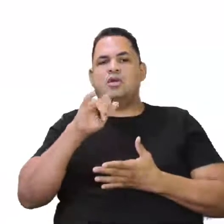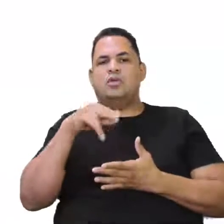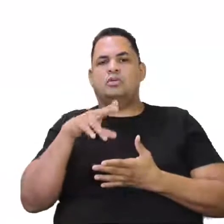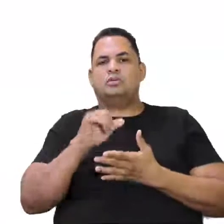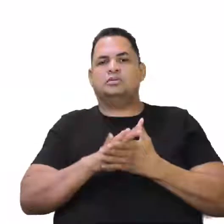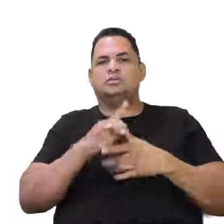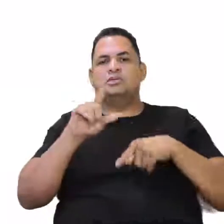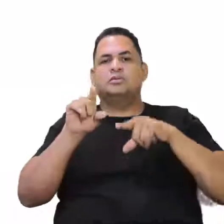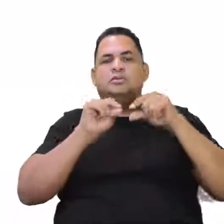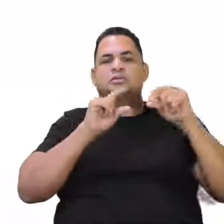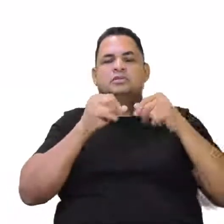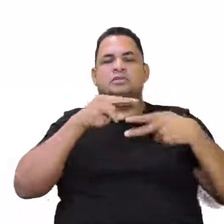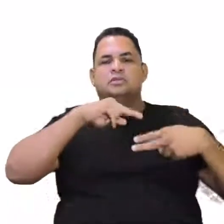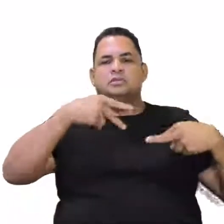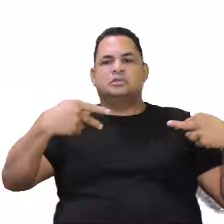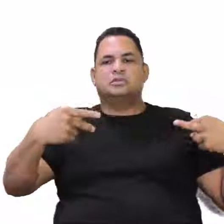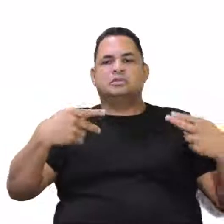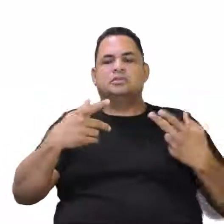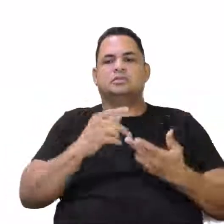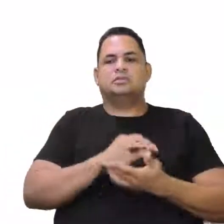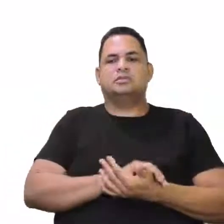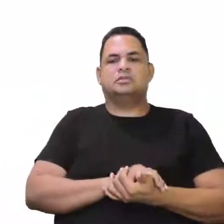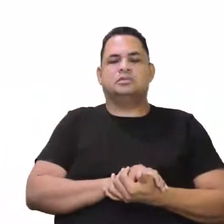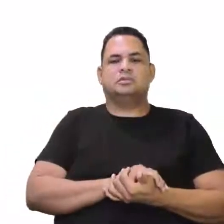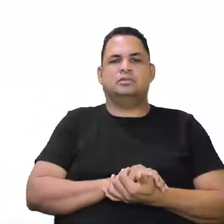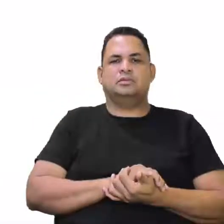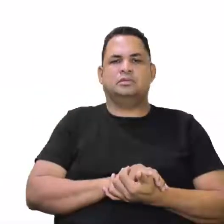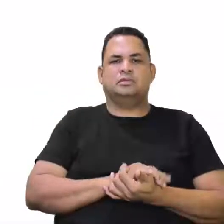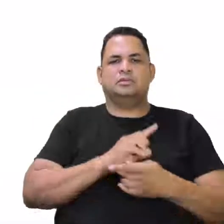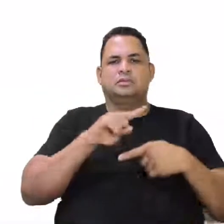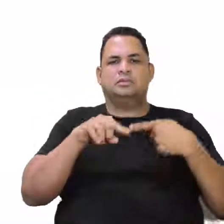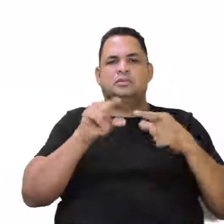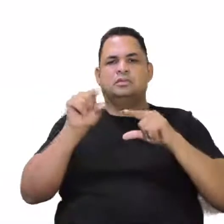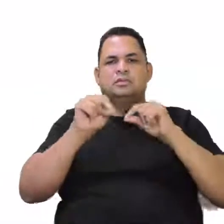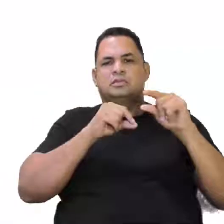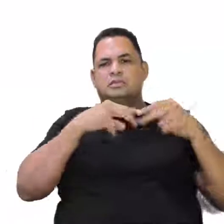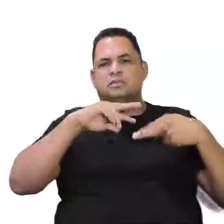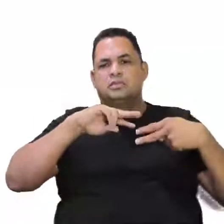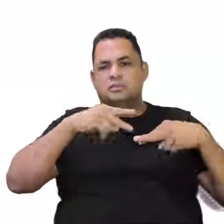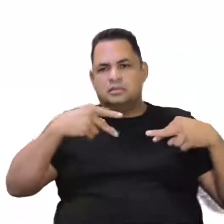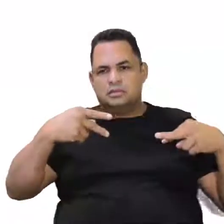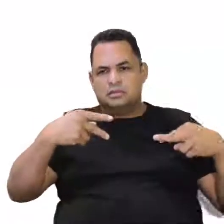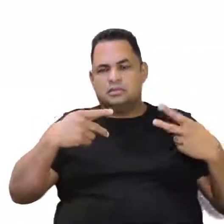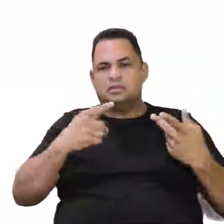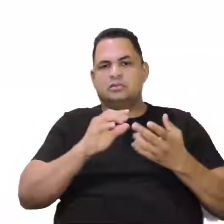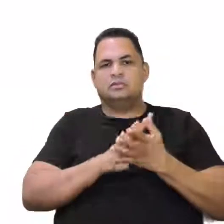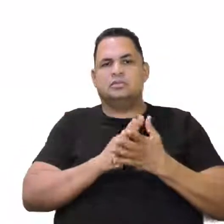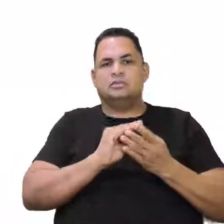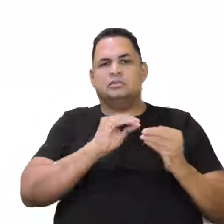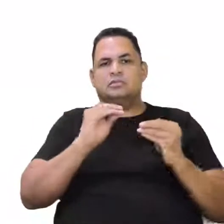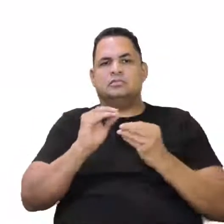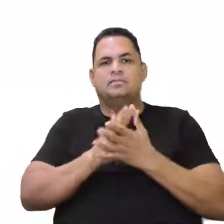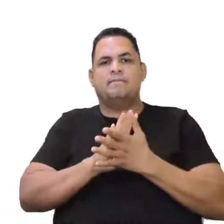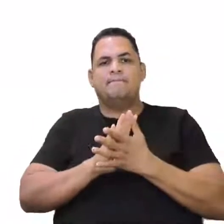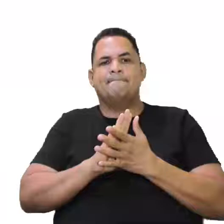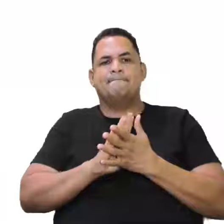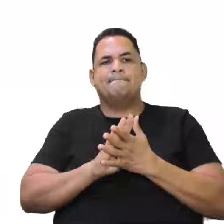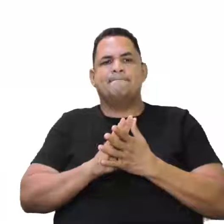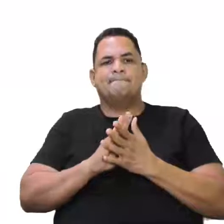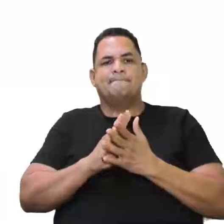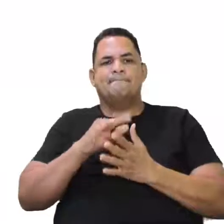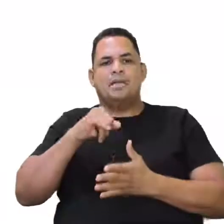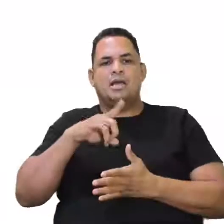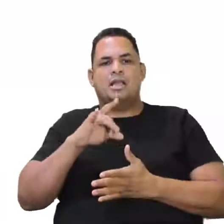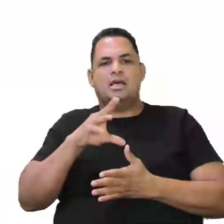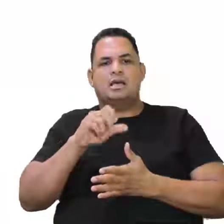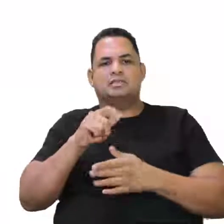após a seleção genética, presta atenção, após a seleção genética foram levadas para a Malásia, cada